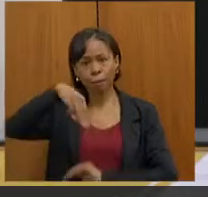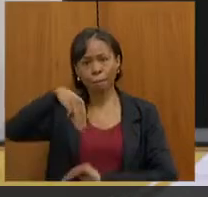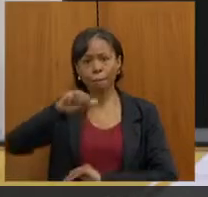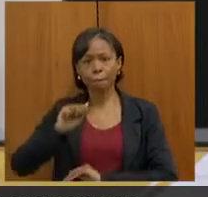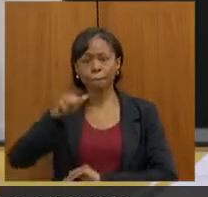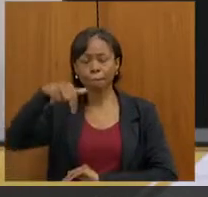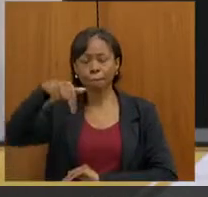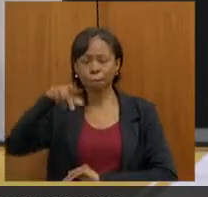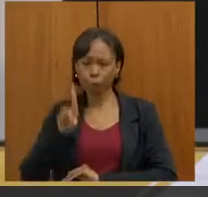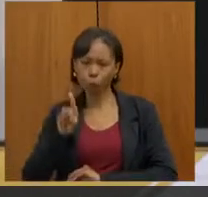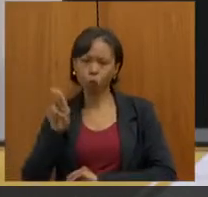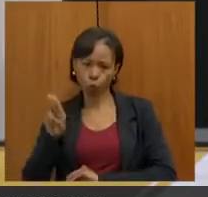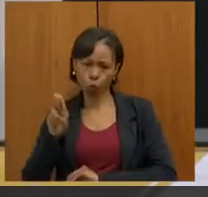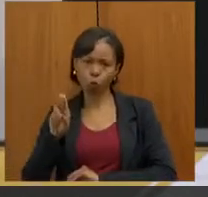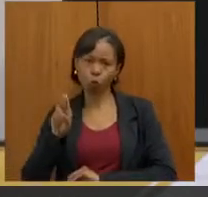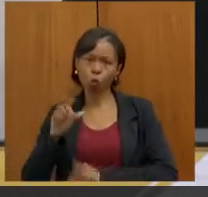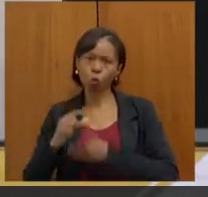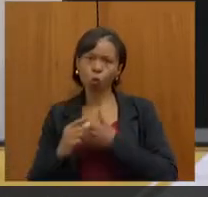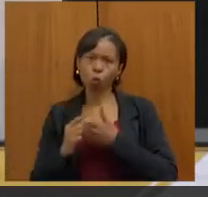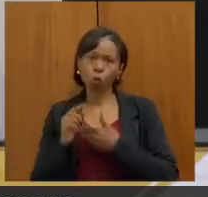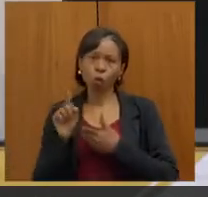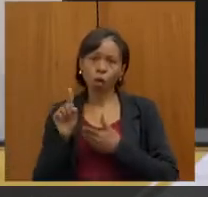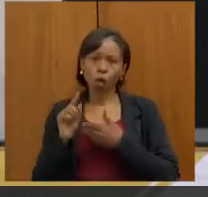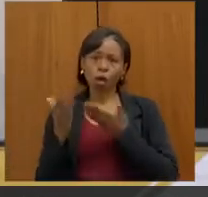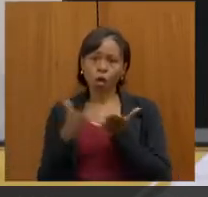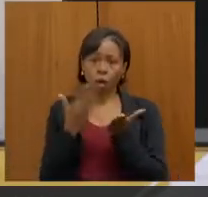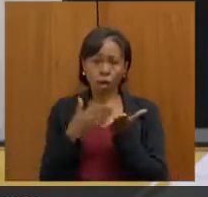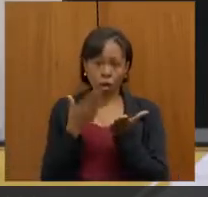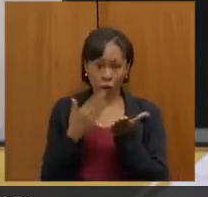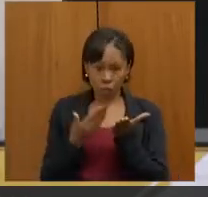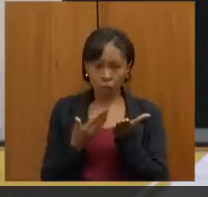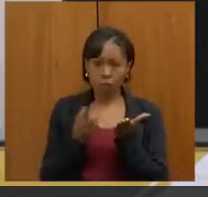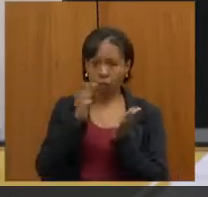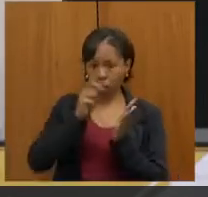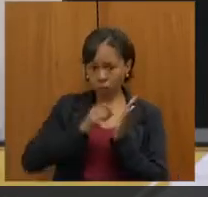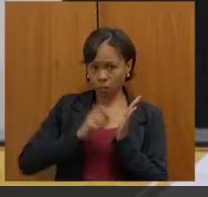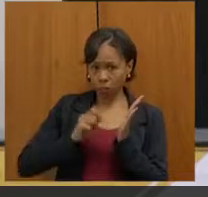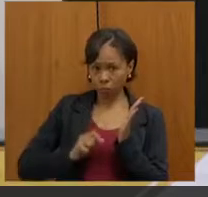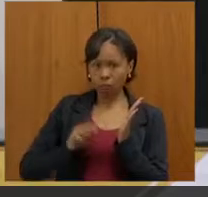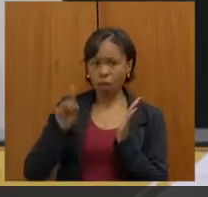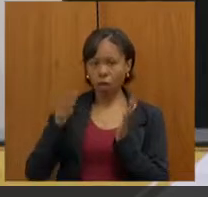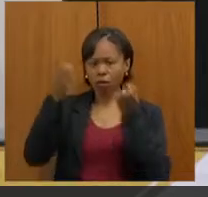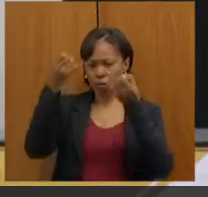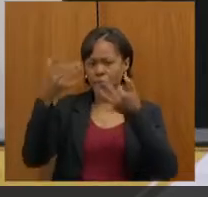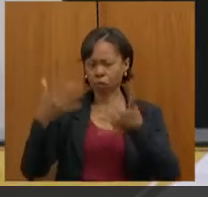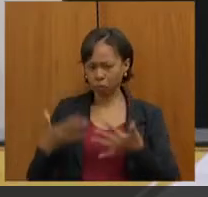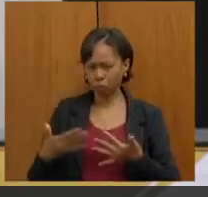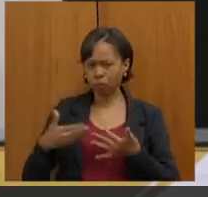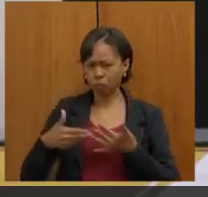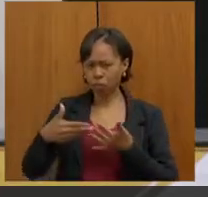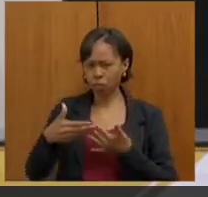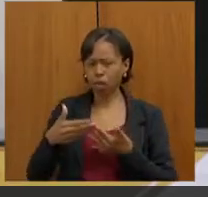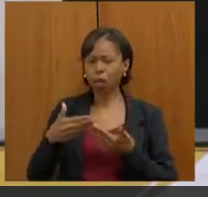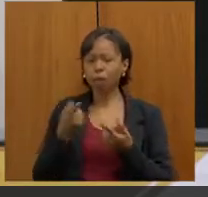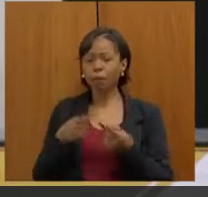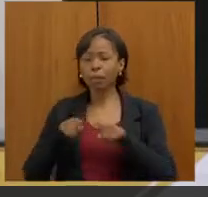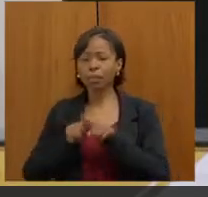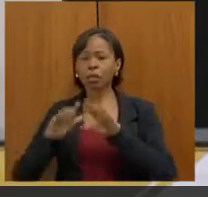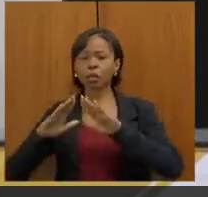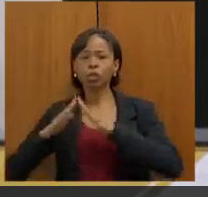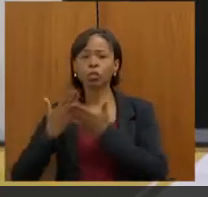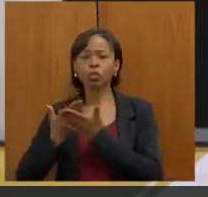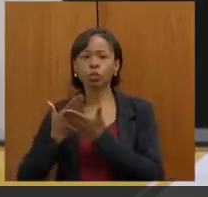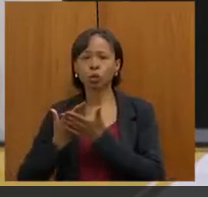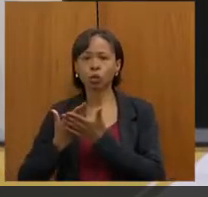Macedo que desenvolveu esse trabalho e ela vai falar um pouquinho mais para gente uma parceria com a escola do Legislativo do Município de Pouso